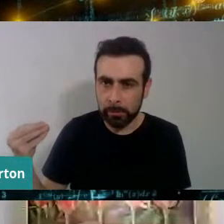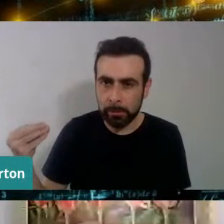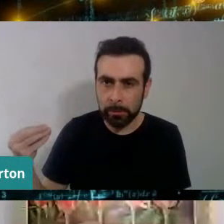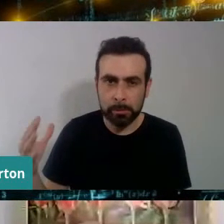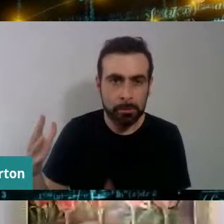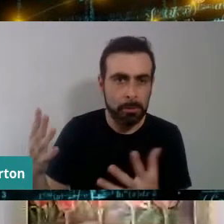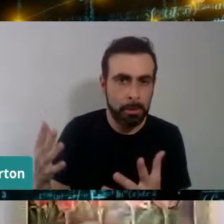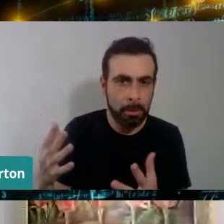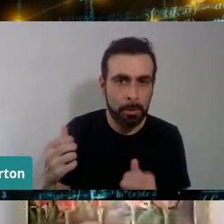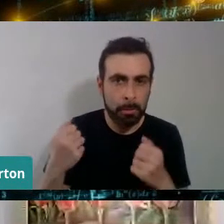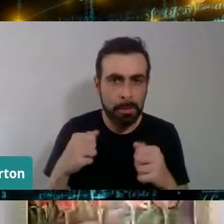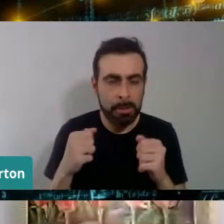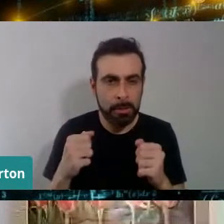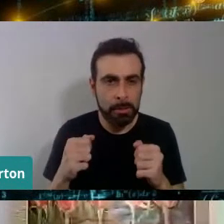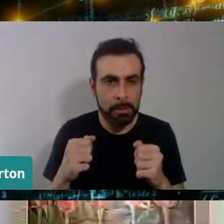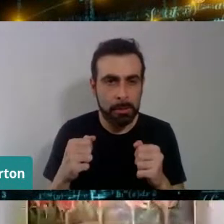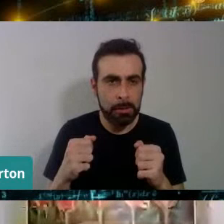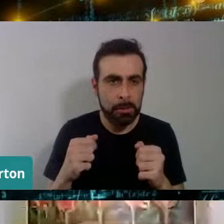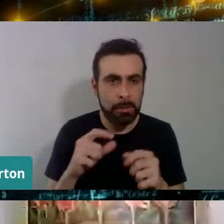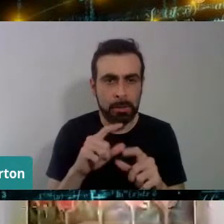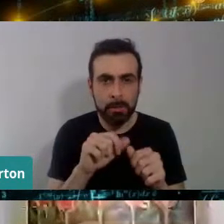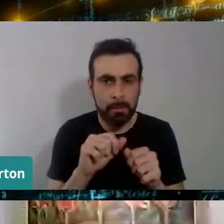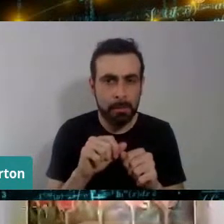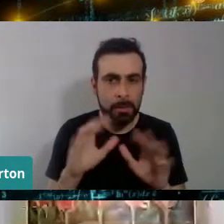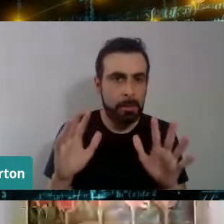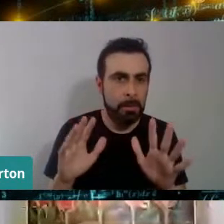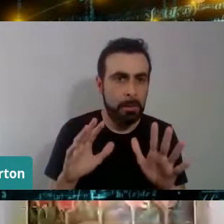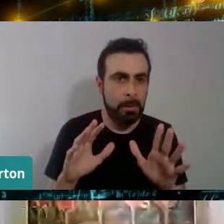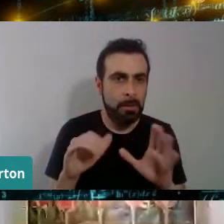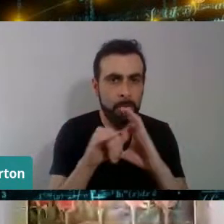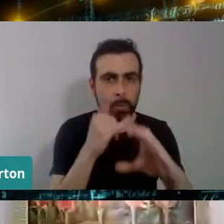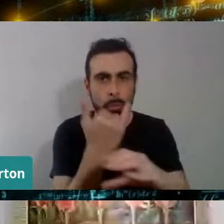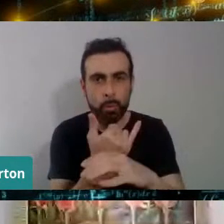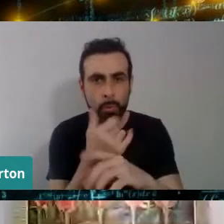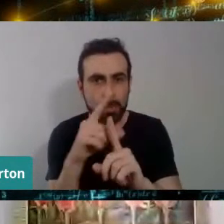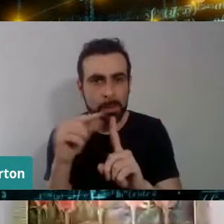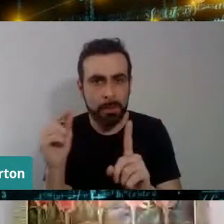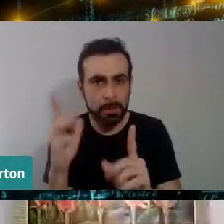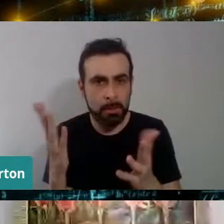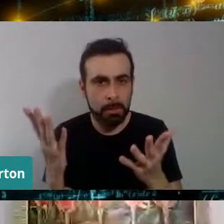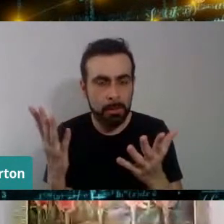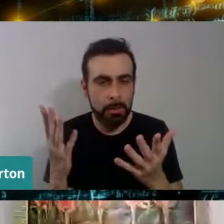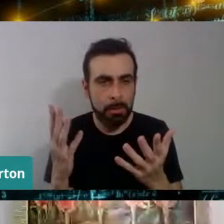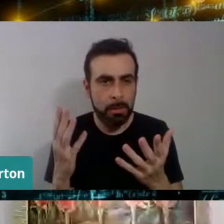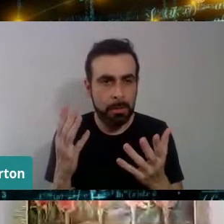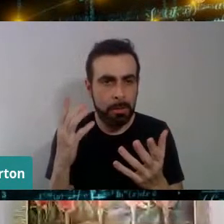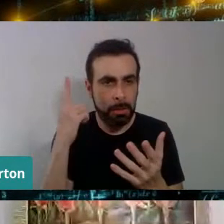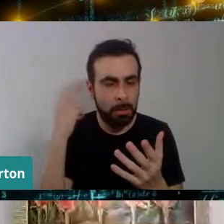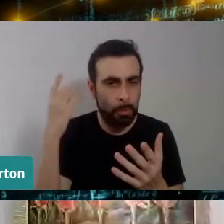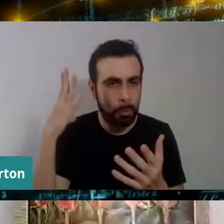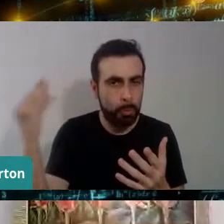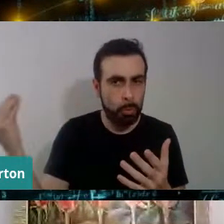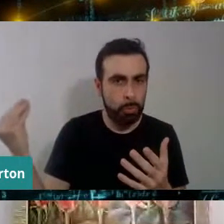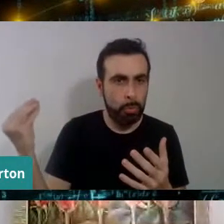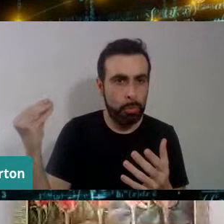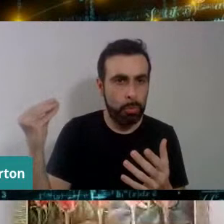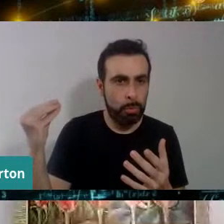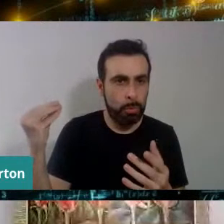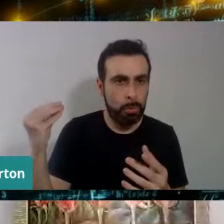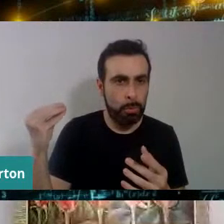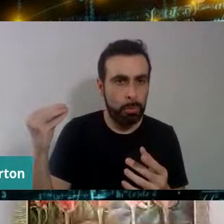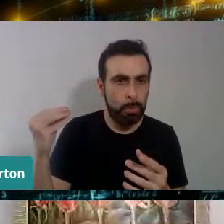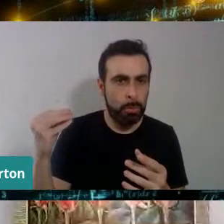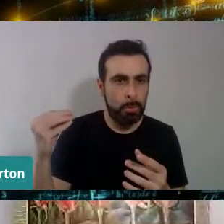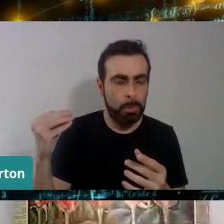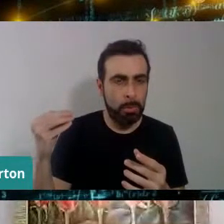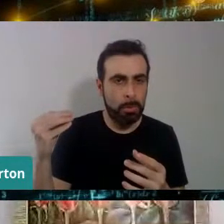Por favor, veja como é que você pode fazer. Você tem que sair do YouTube para não dar esse eco. Ou então silencia só o